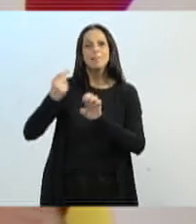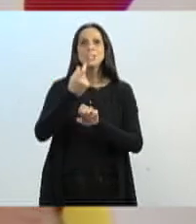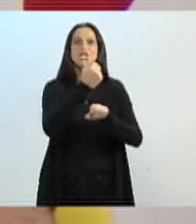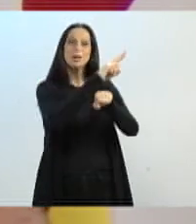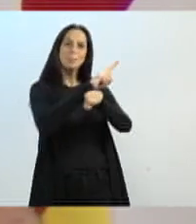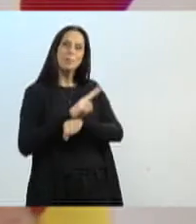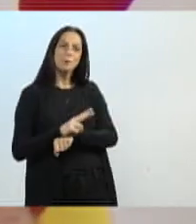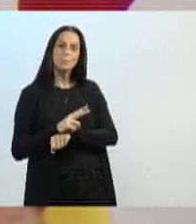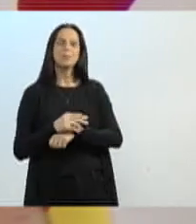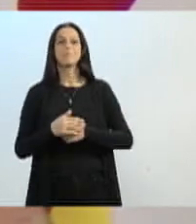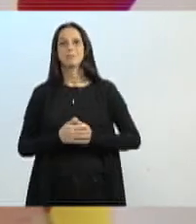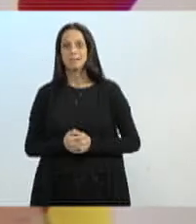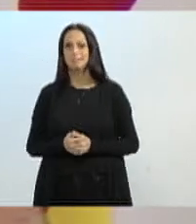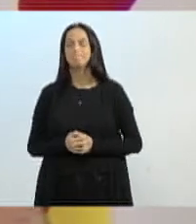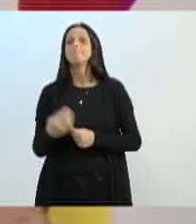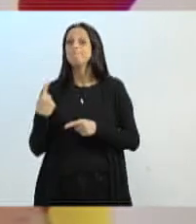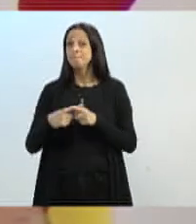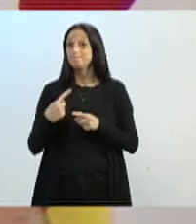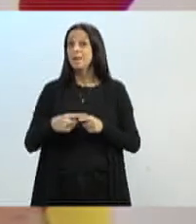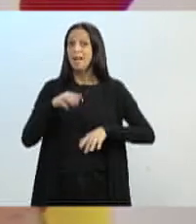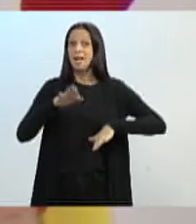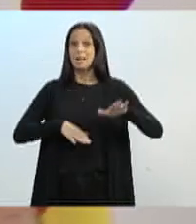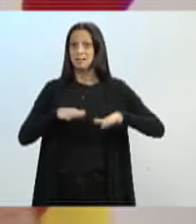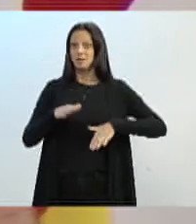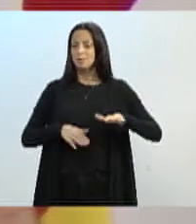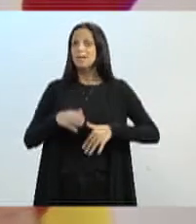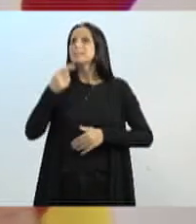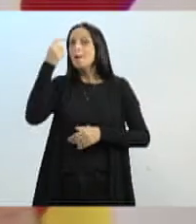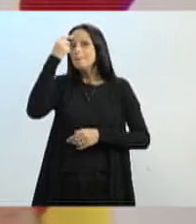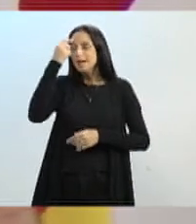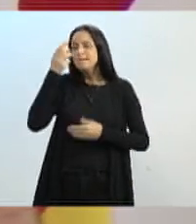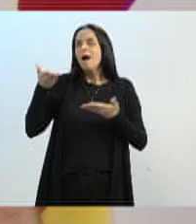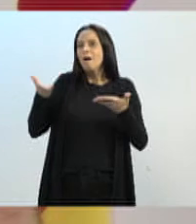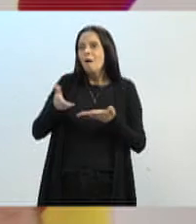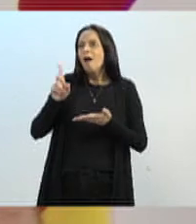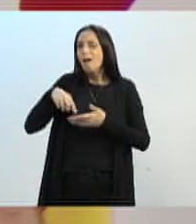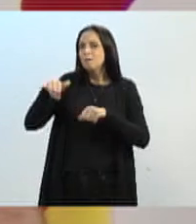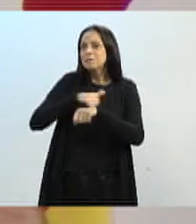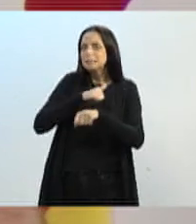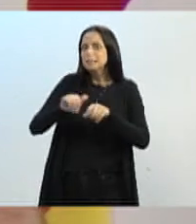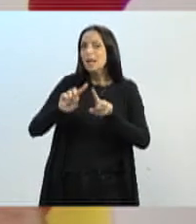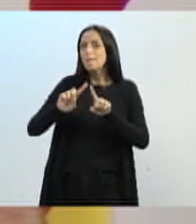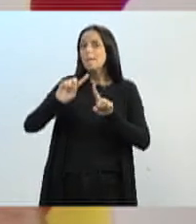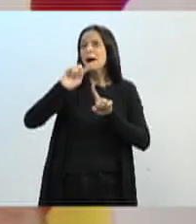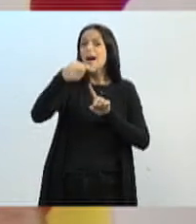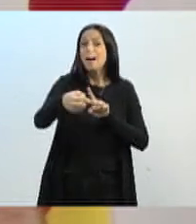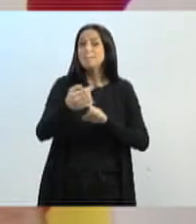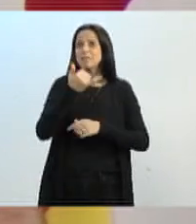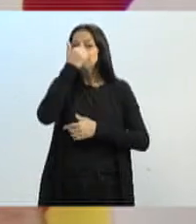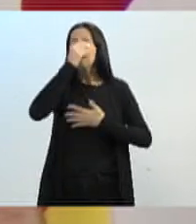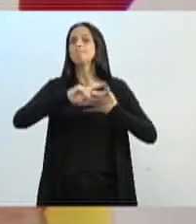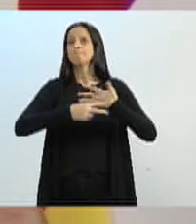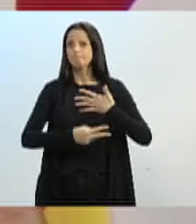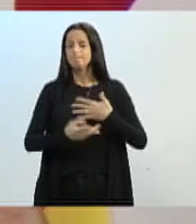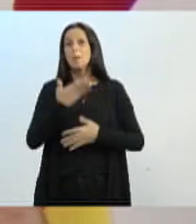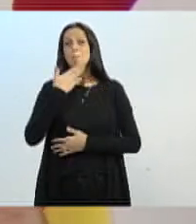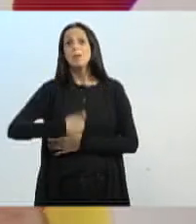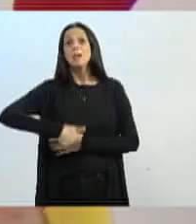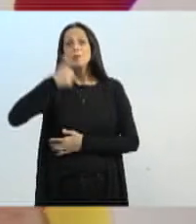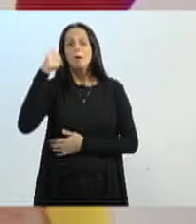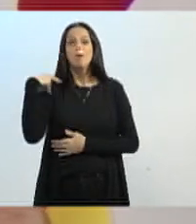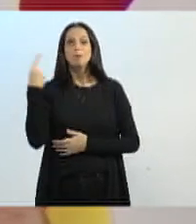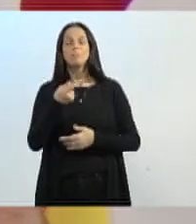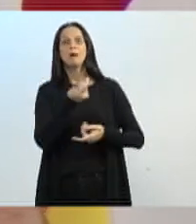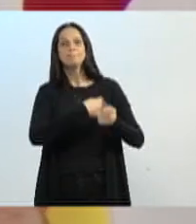quebrando as pernas para depois fornecer a muleta, inclusive paga pelo próprio cidadão. A melhor política de desenvolvimento econômico